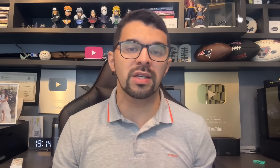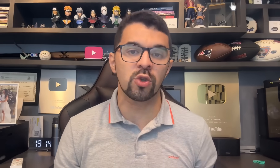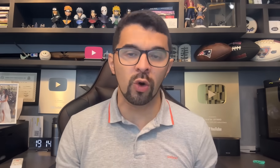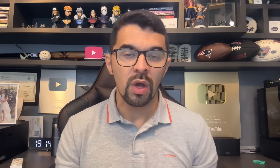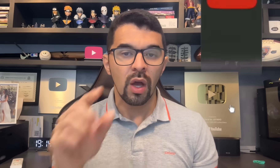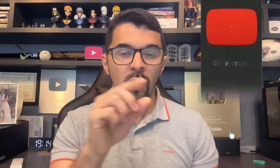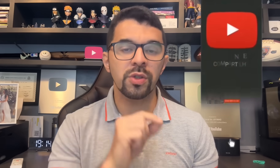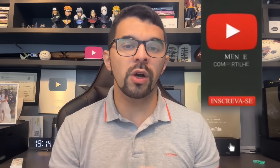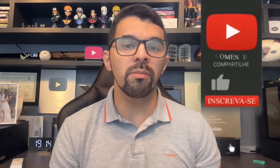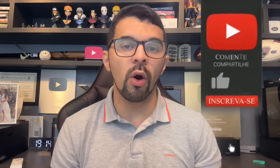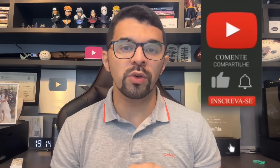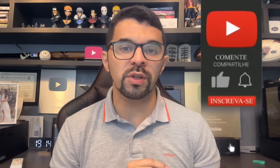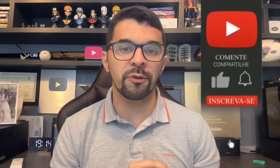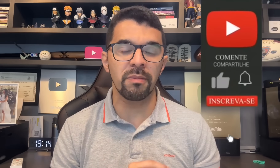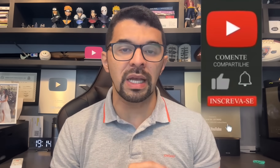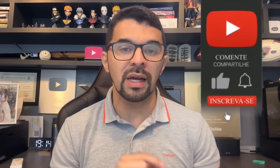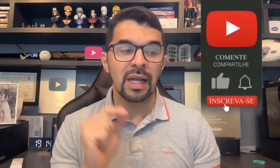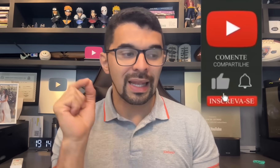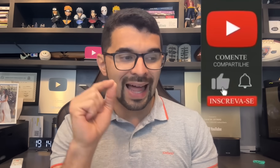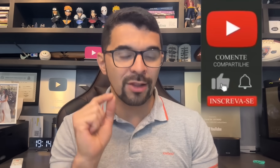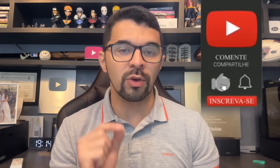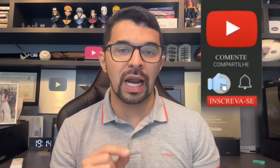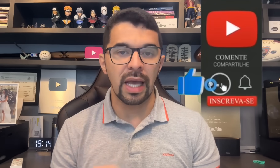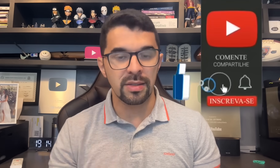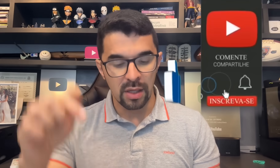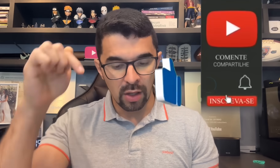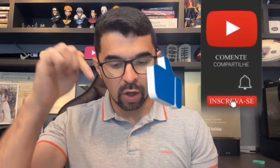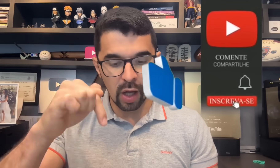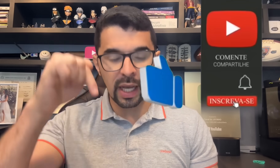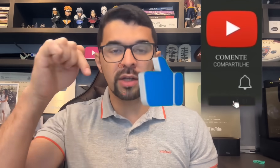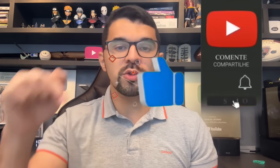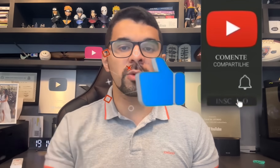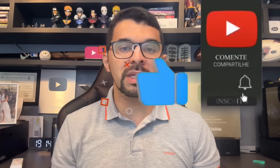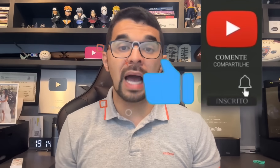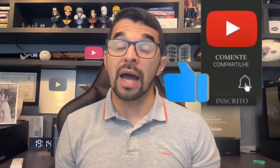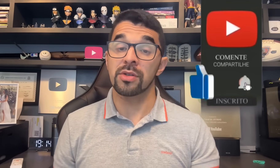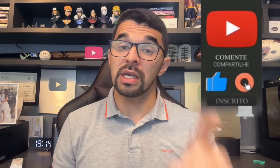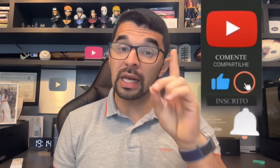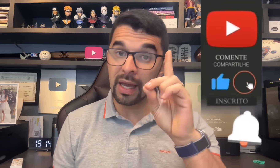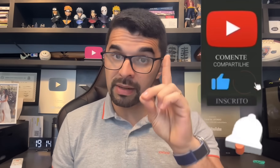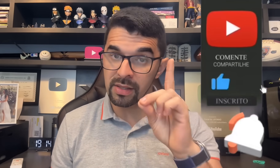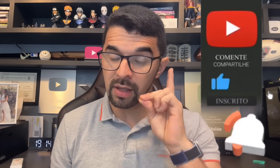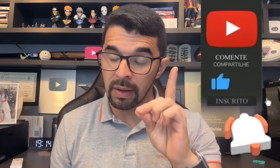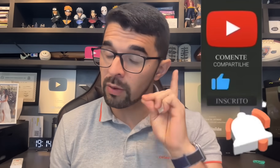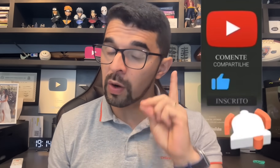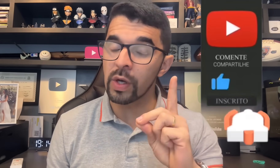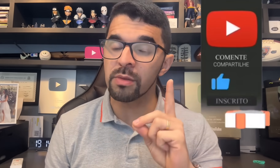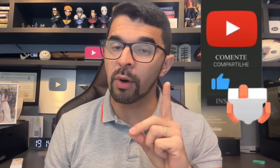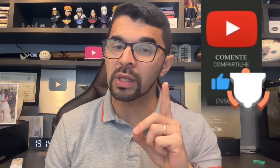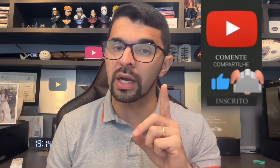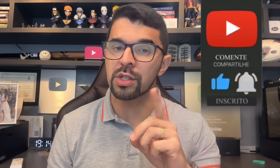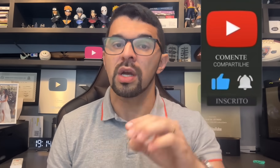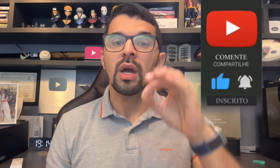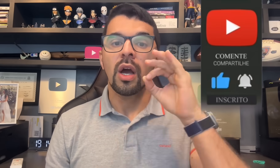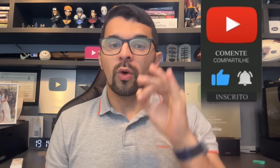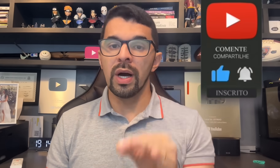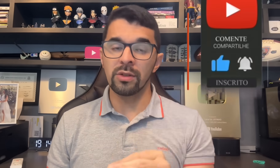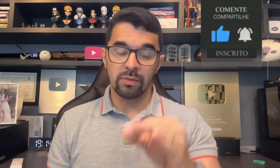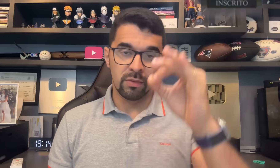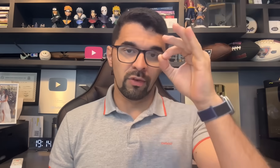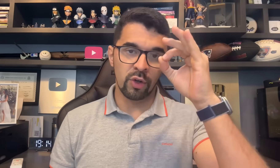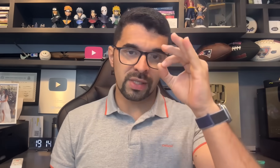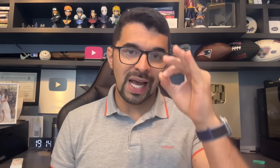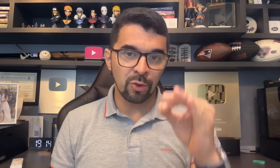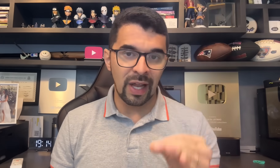você atualizou o seu Bolsa Família lá no CRAS? Coloque aqui nos comentários. E lembre-se também uma coisa importante.